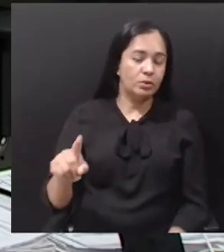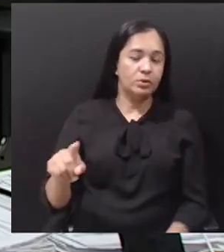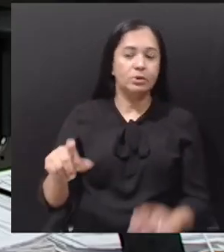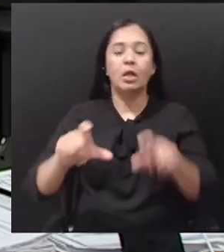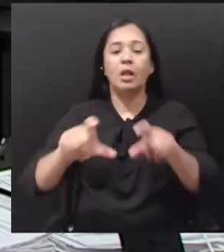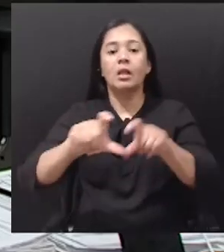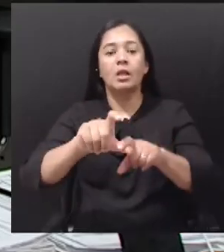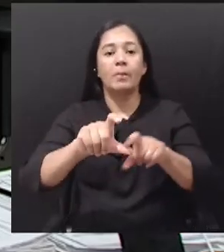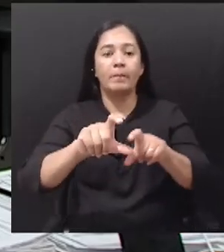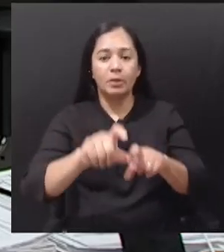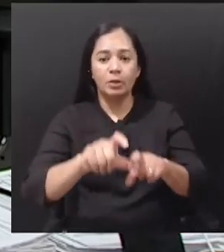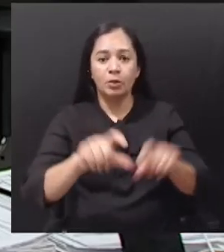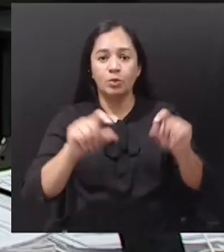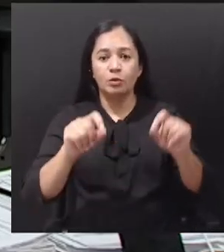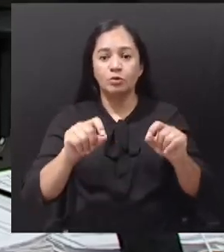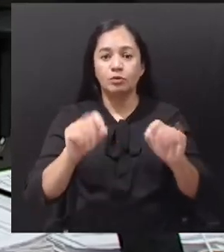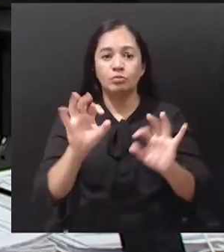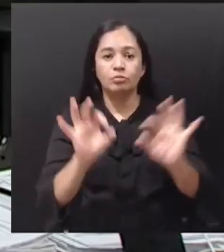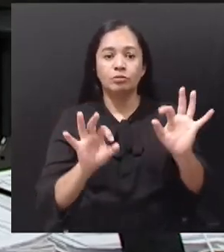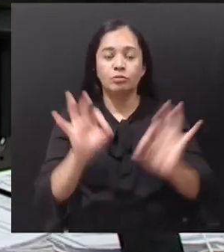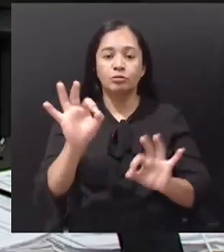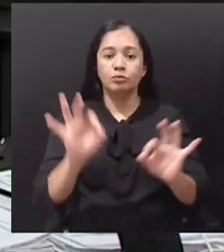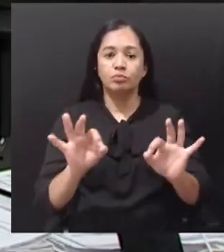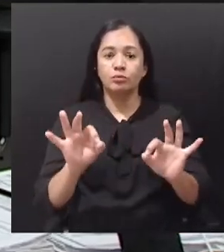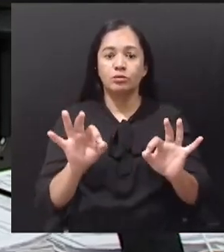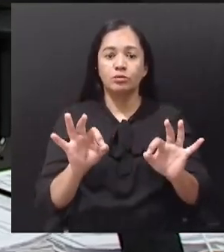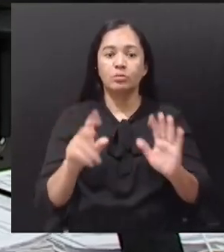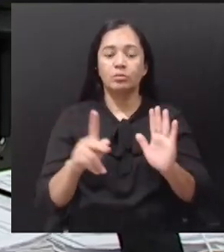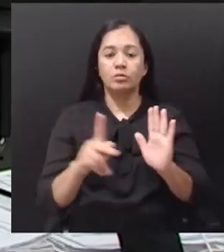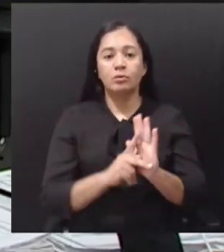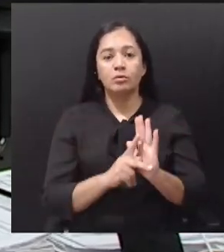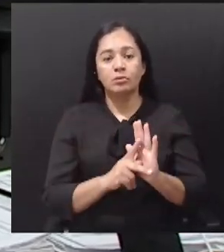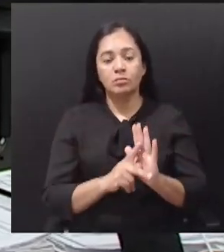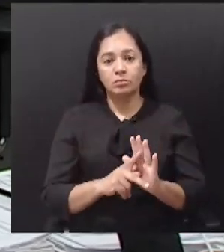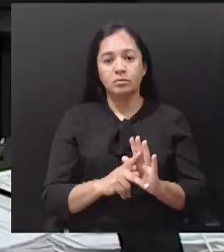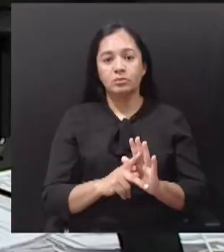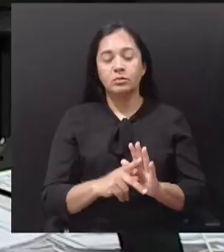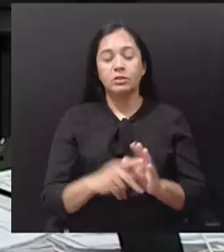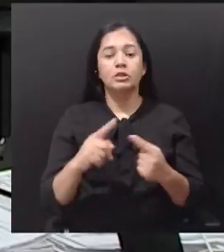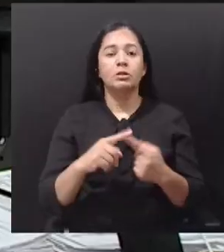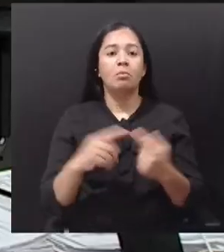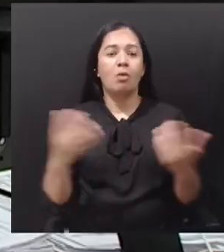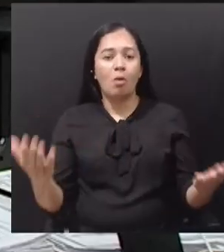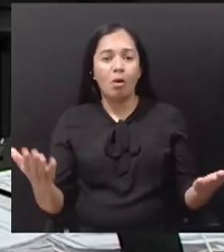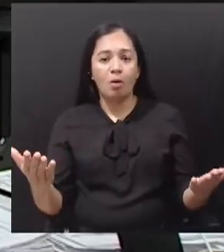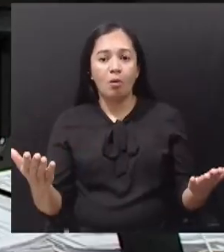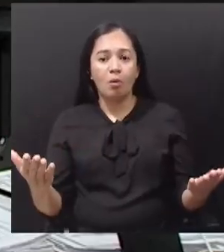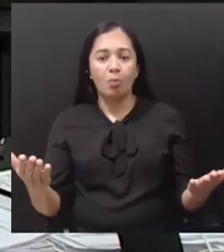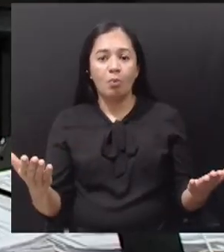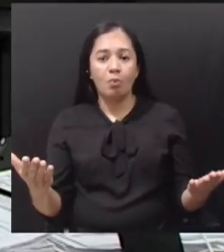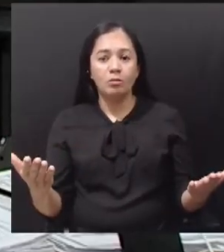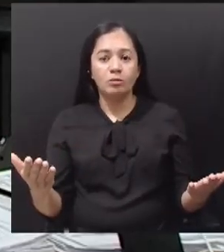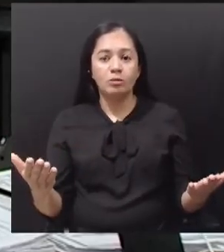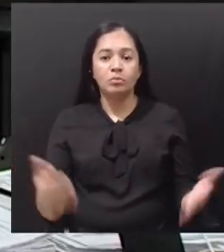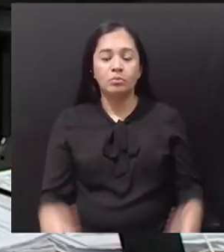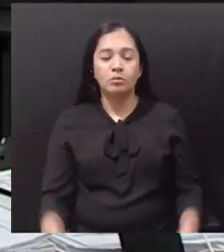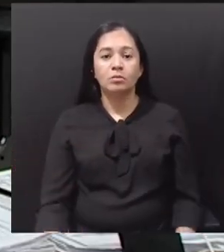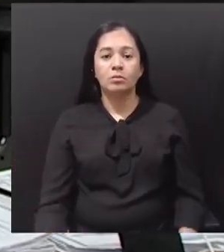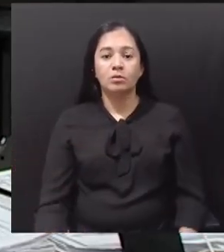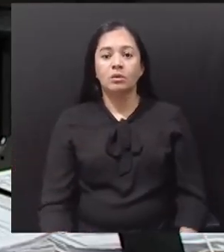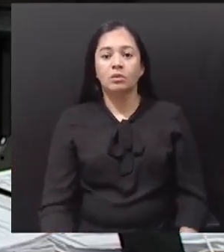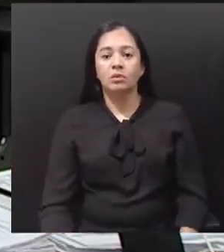do arranjo atômico, arranjo e que tipos de átomos, né? São esse mundo,